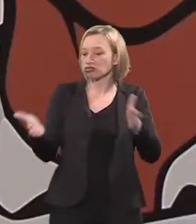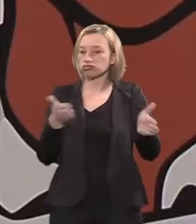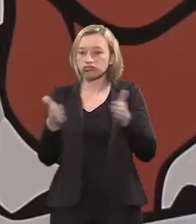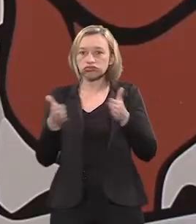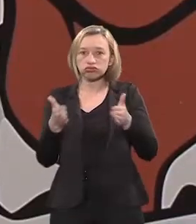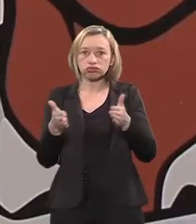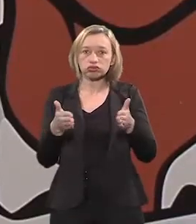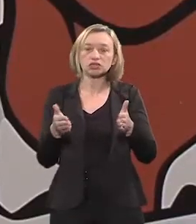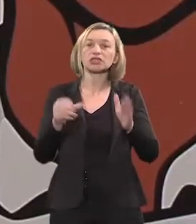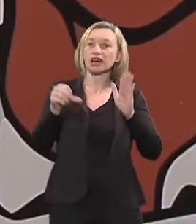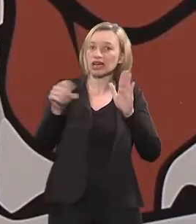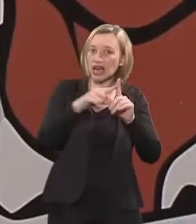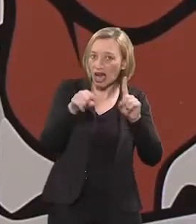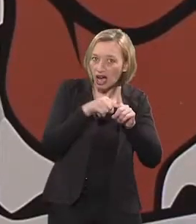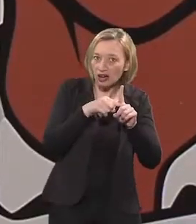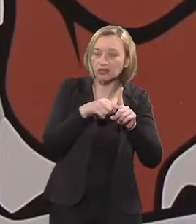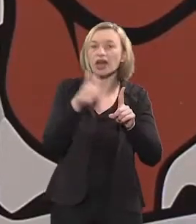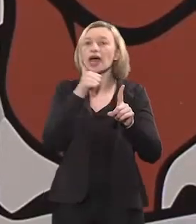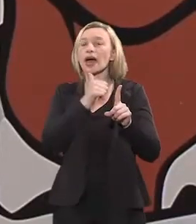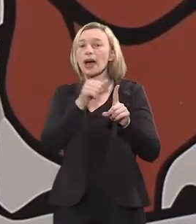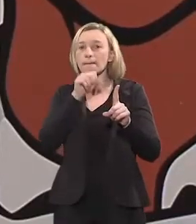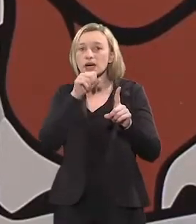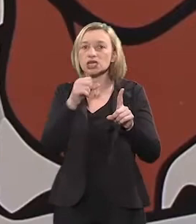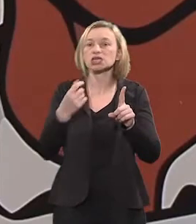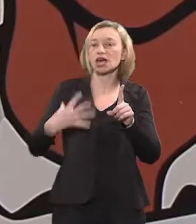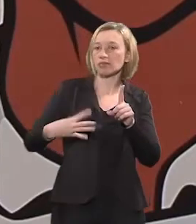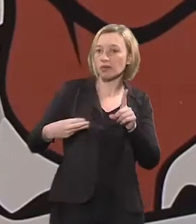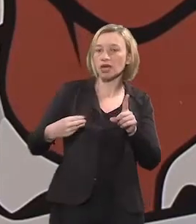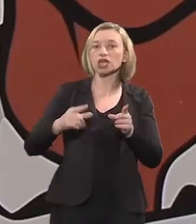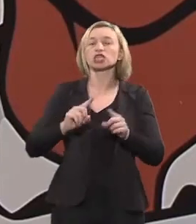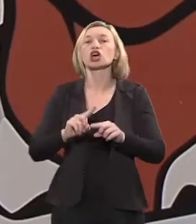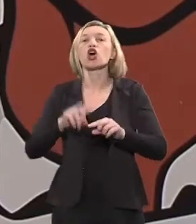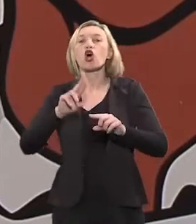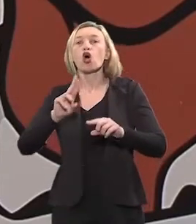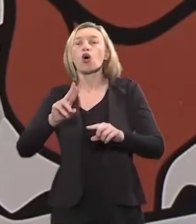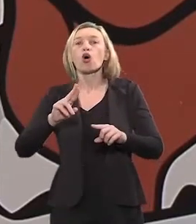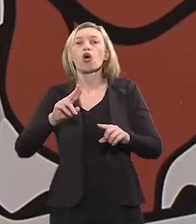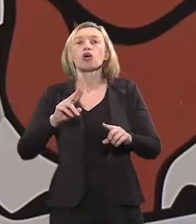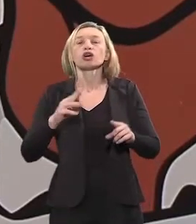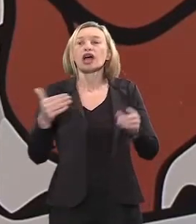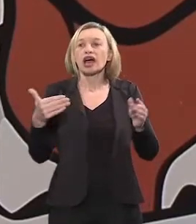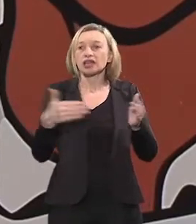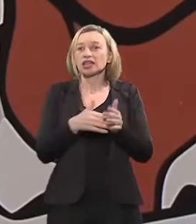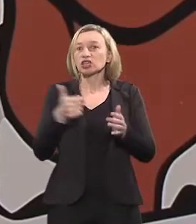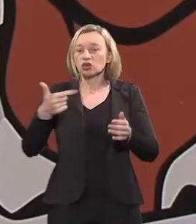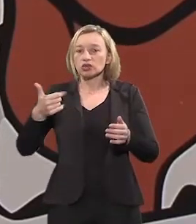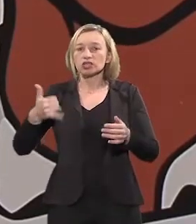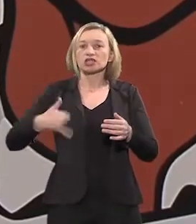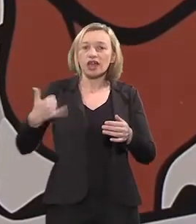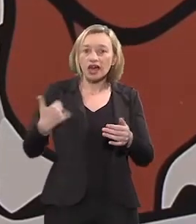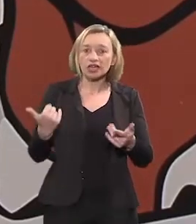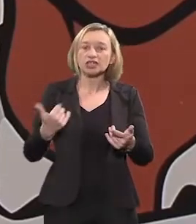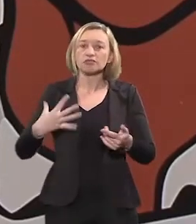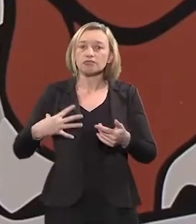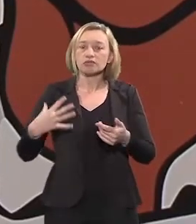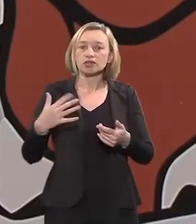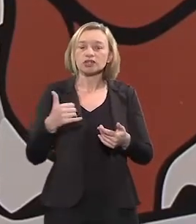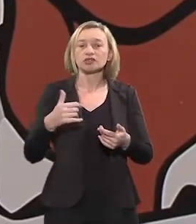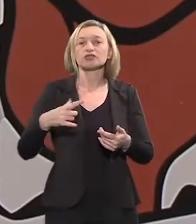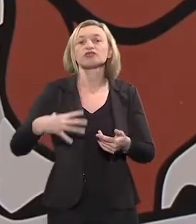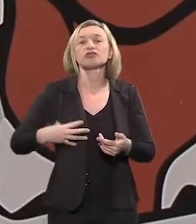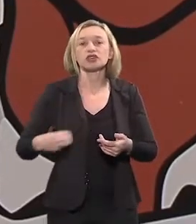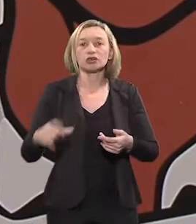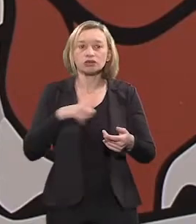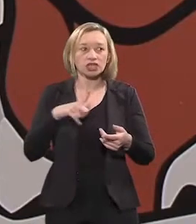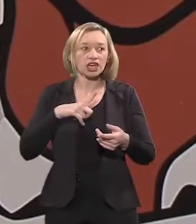dentro desse recorte, ela está grávida, ou ela é mãe, amamenta, ou é mãe de alguém até 12 anos e não cometeu